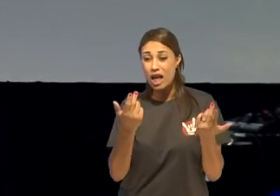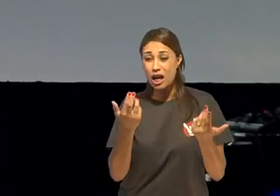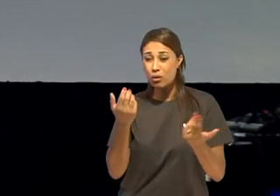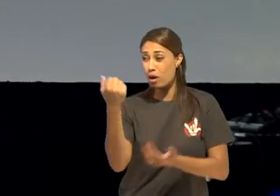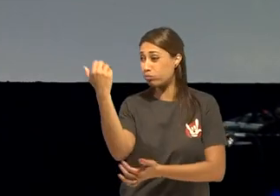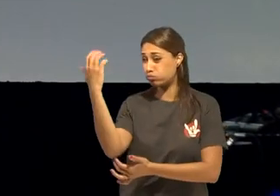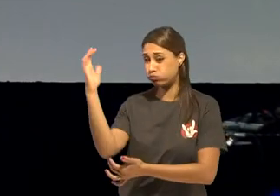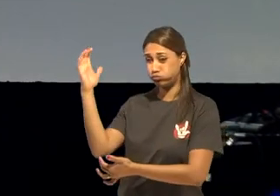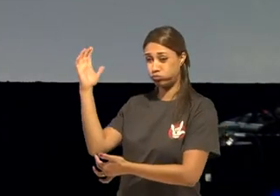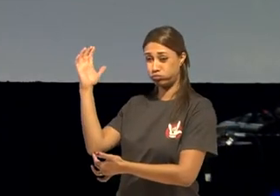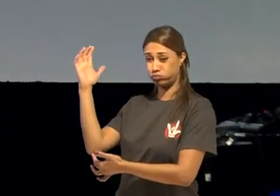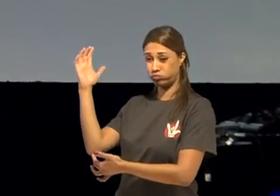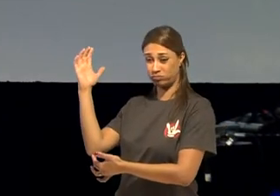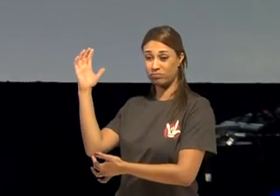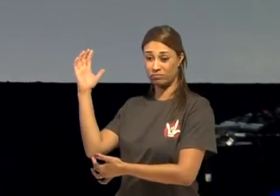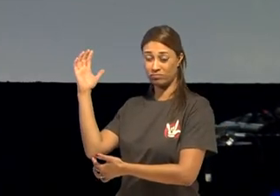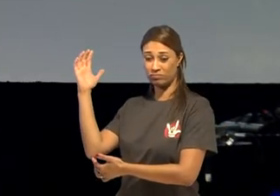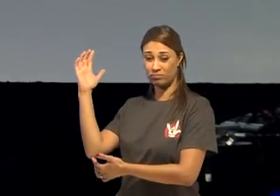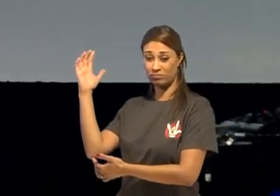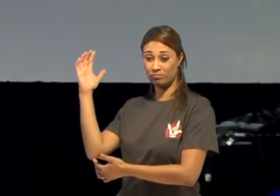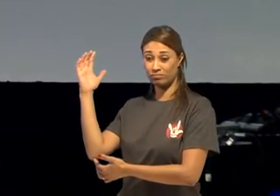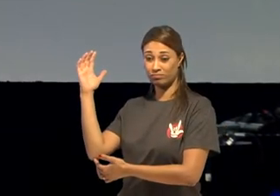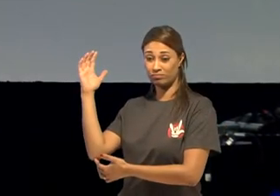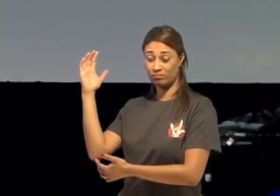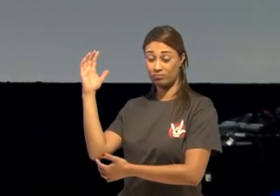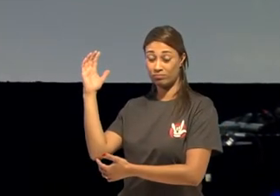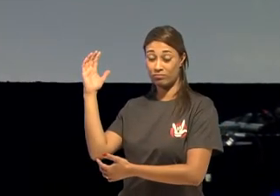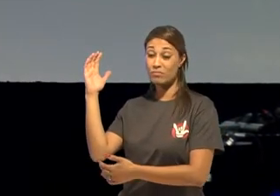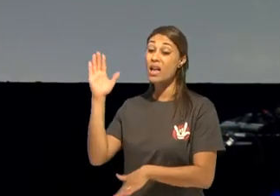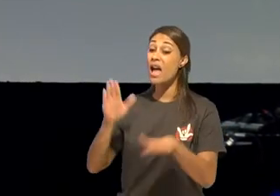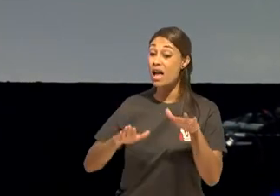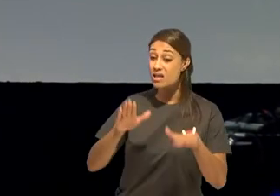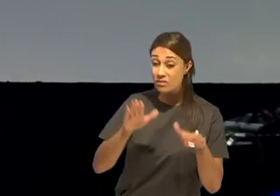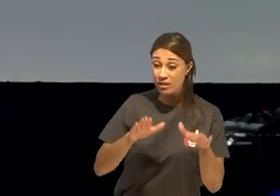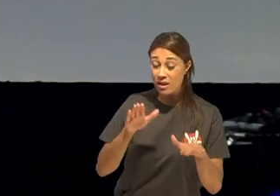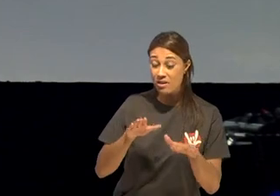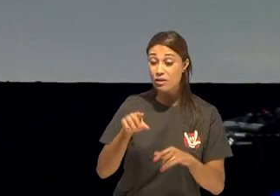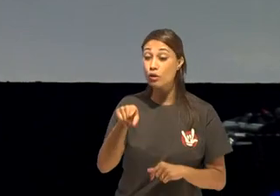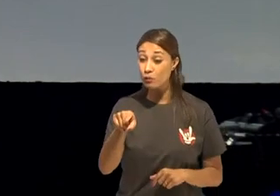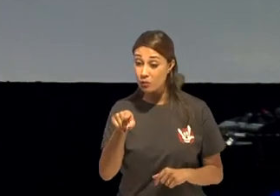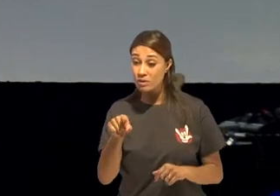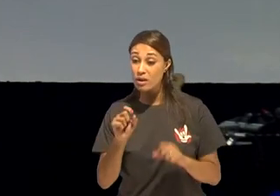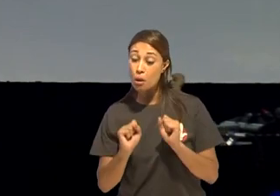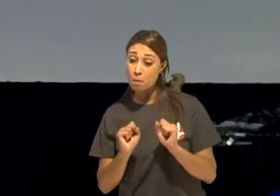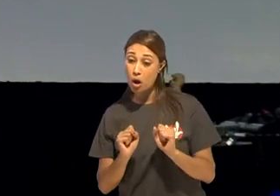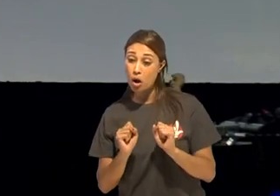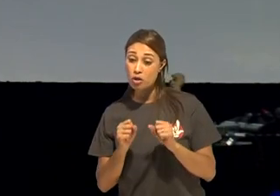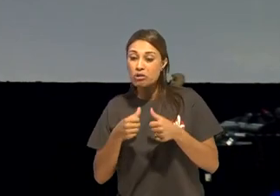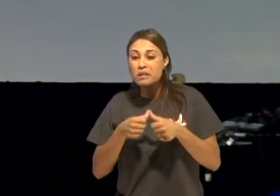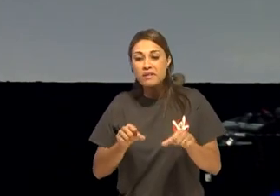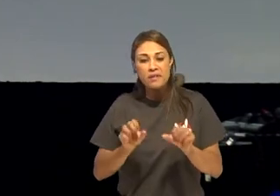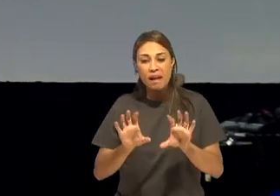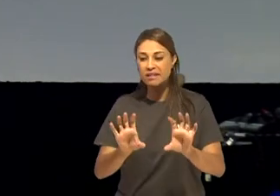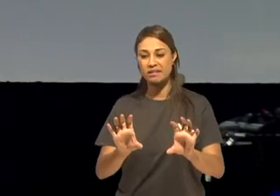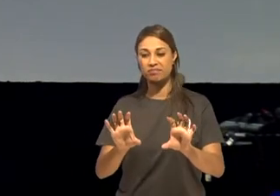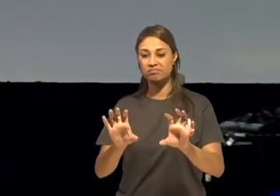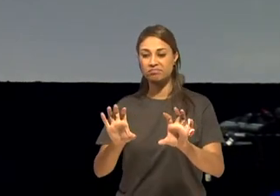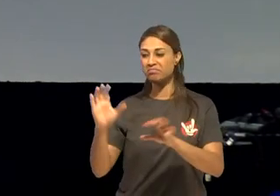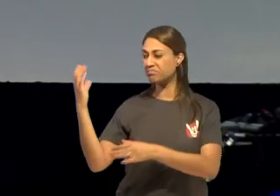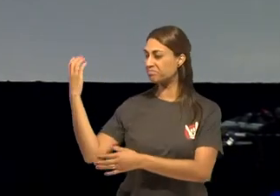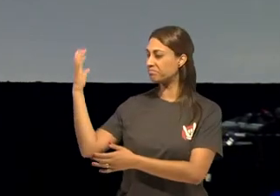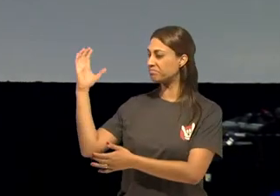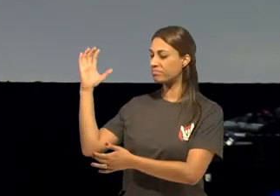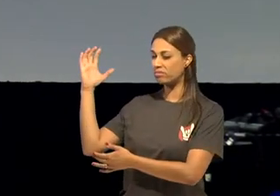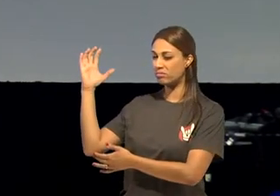dar. E talvez você é assim, meu irmão. Você não tem visto frutos na sua vida. Mas eu não quero trazer